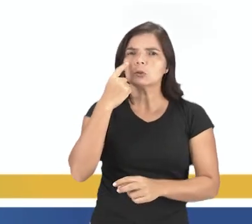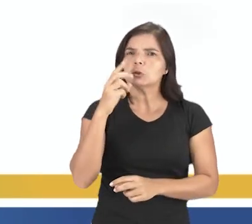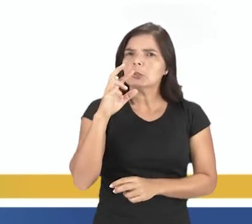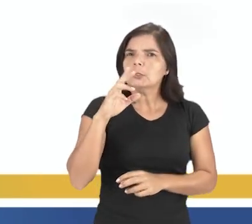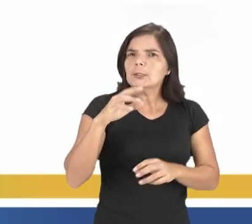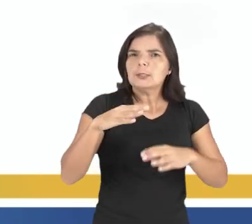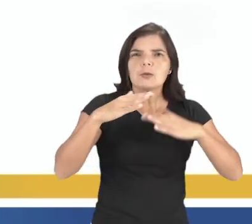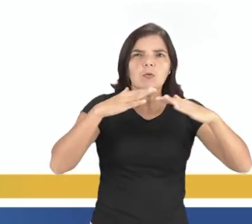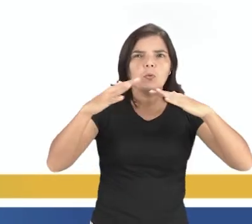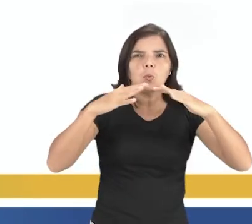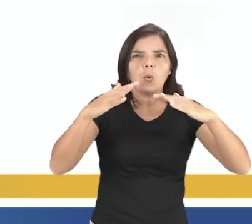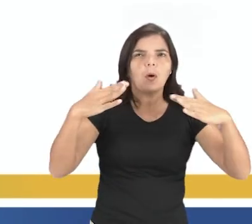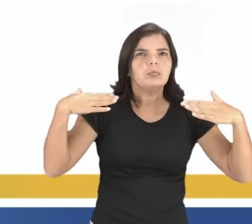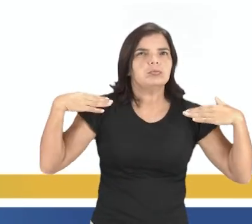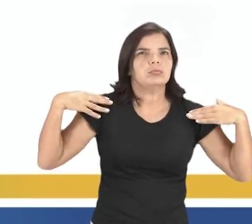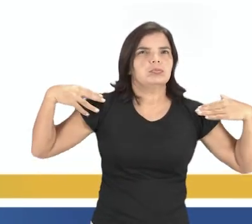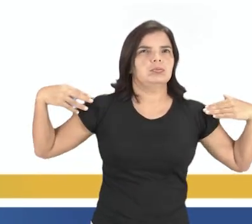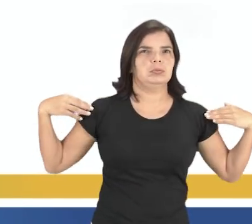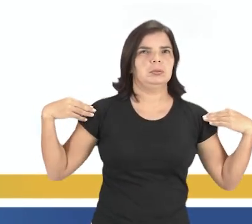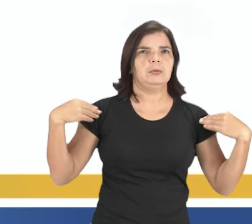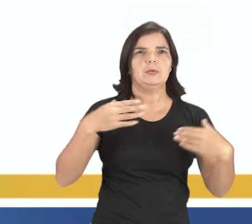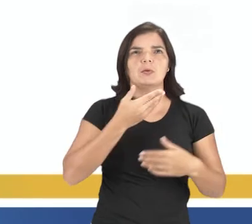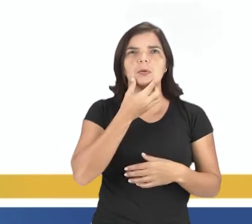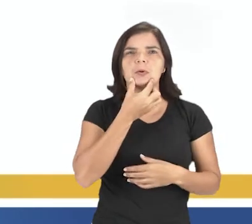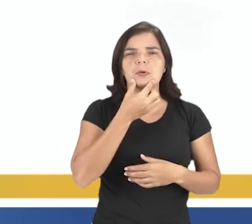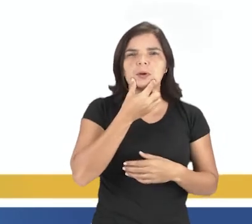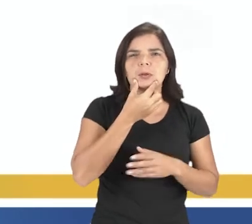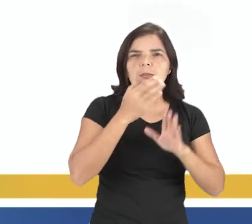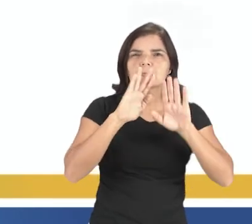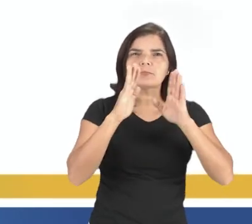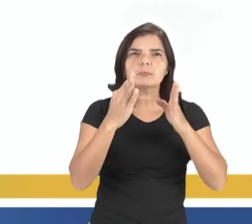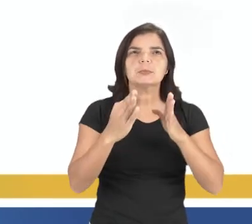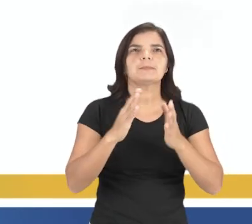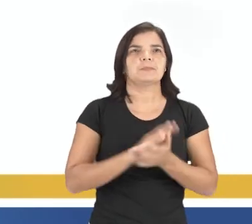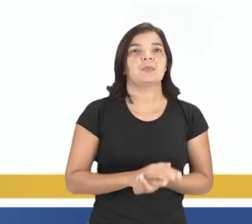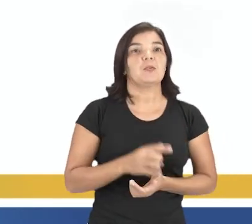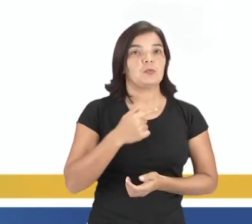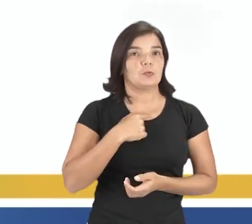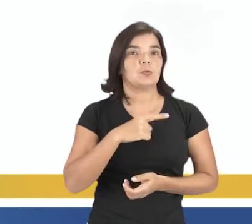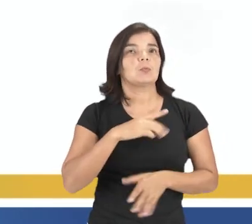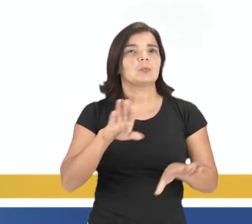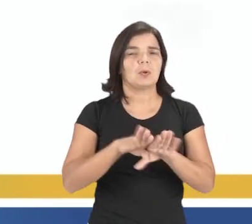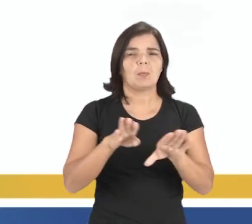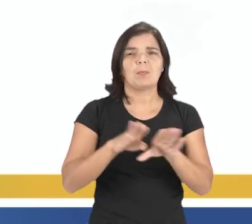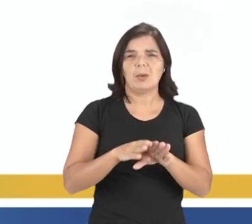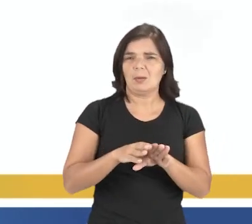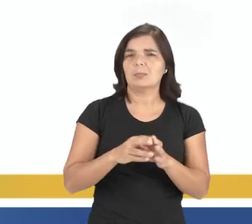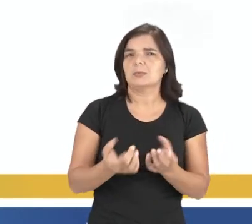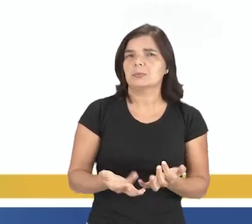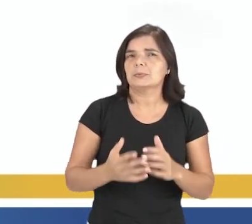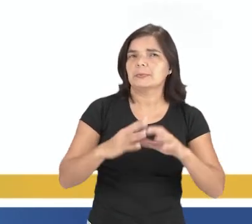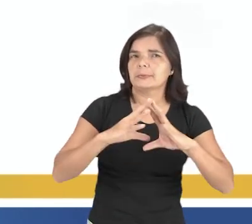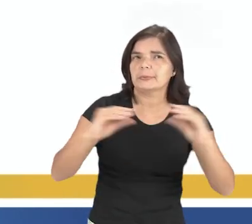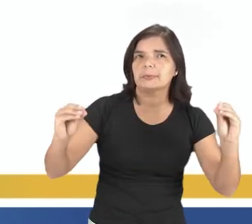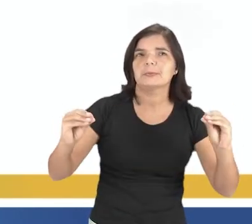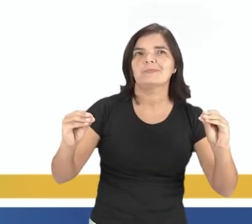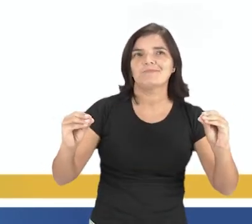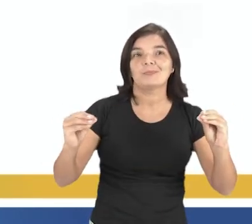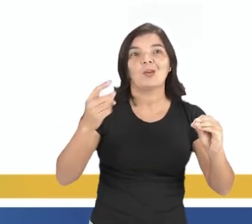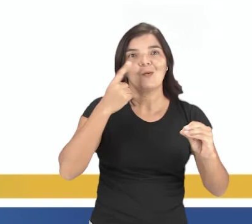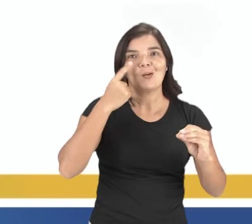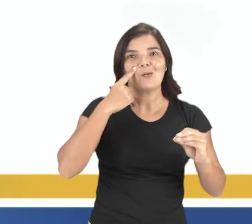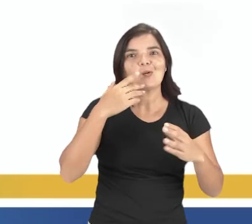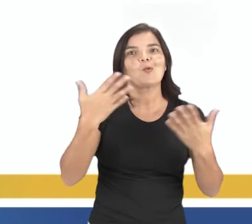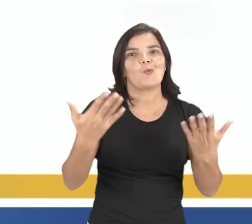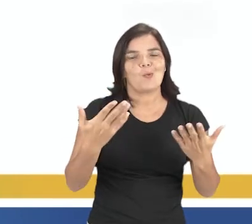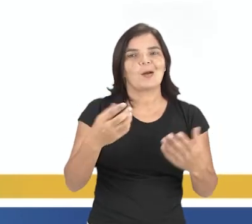que tremiam, ombros largos, e vi seu queixo modelado à esquadria. Vi que o tempo galopando evaporava, deu para ver